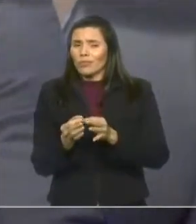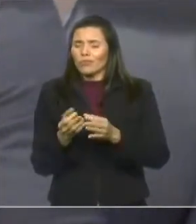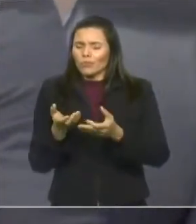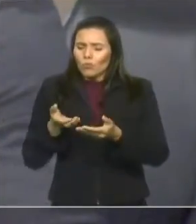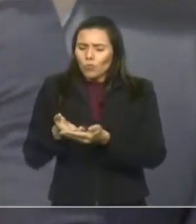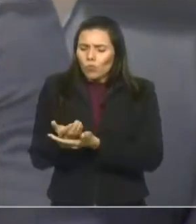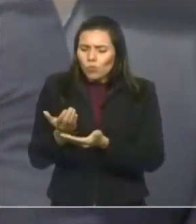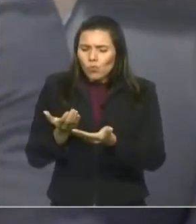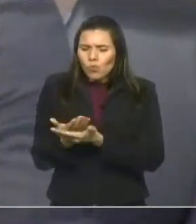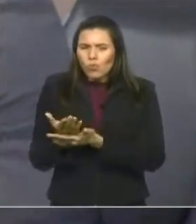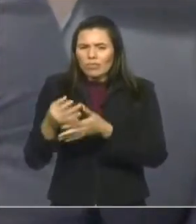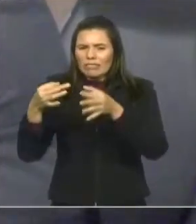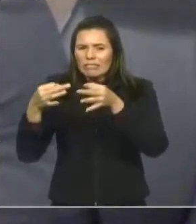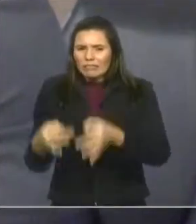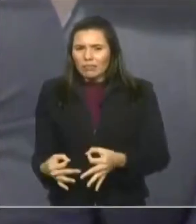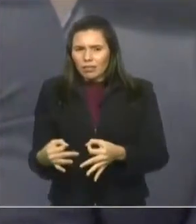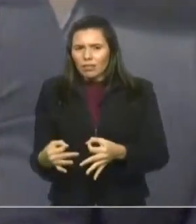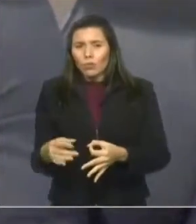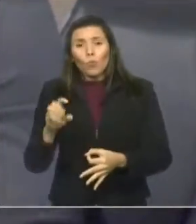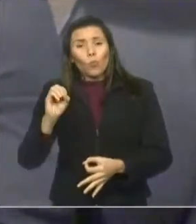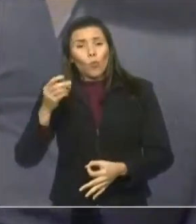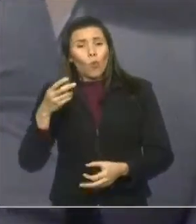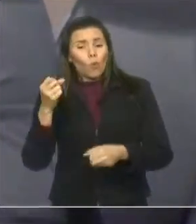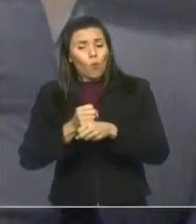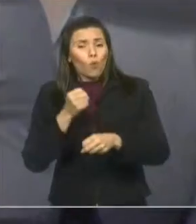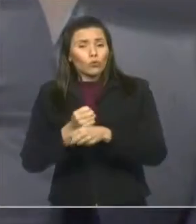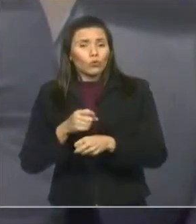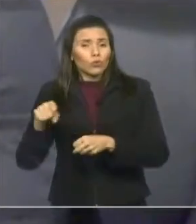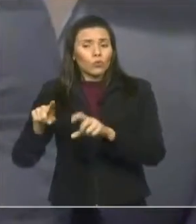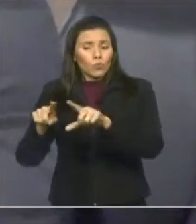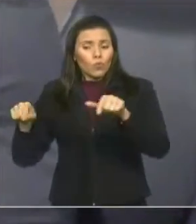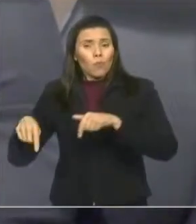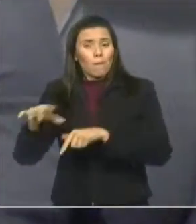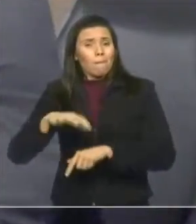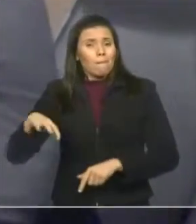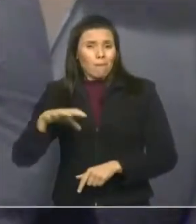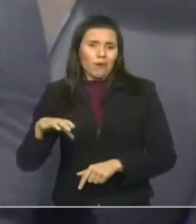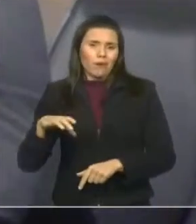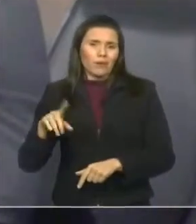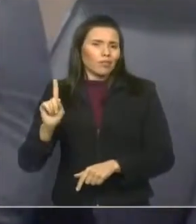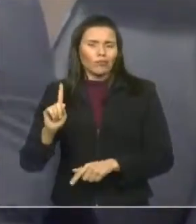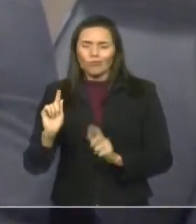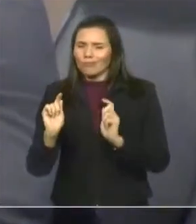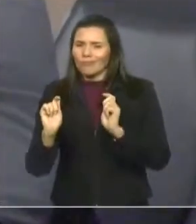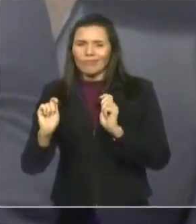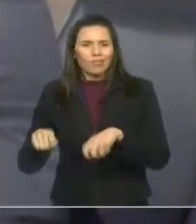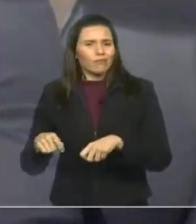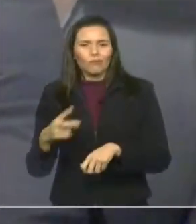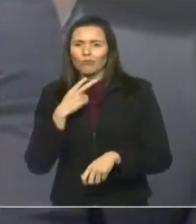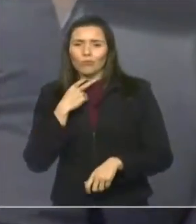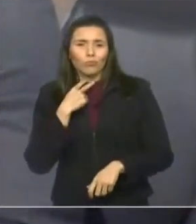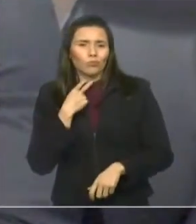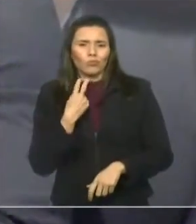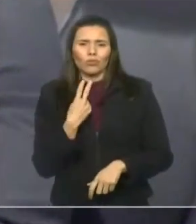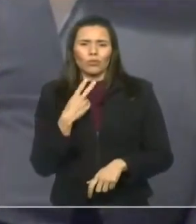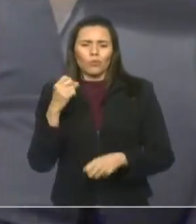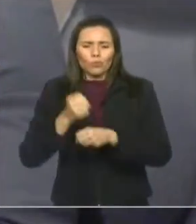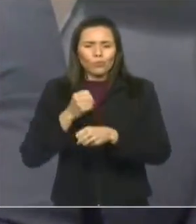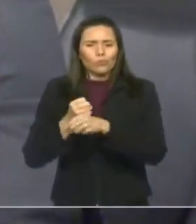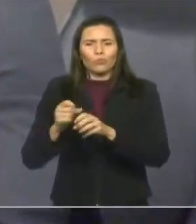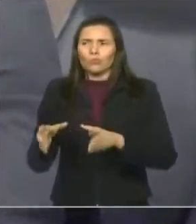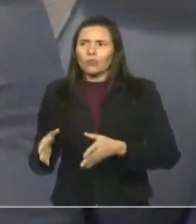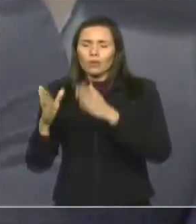aquele empreendimento numa área inapropriada, ela passa a ter responsabilidade, e eu entendo que é dever dessa casa se